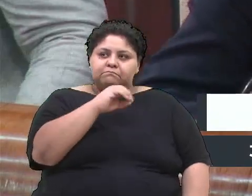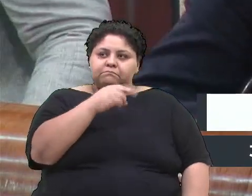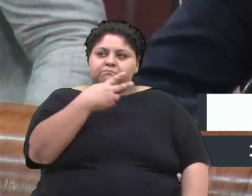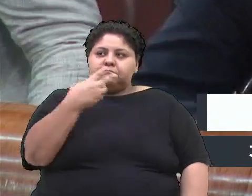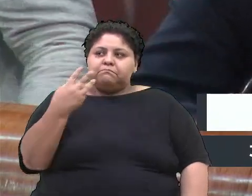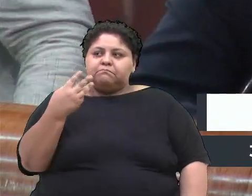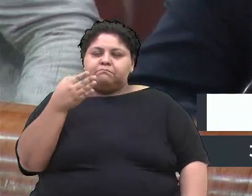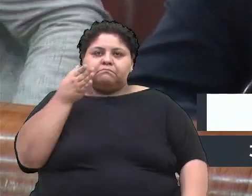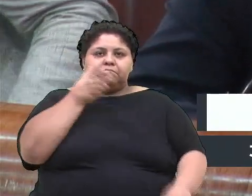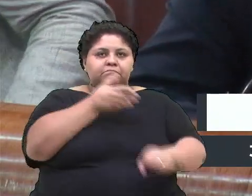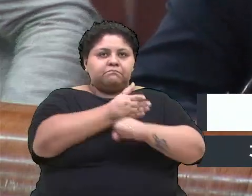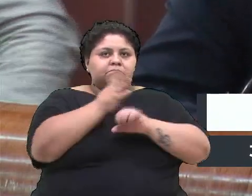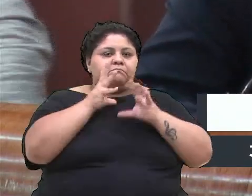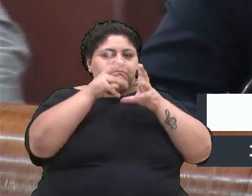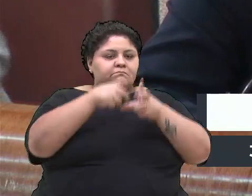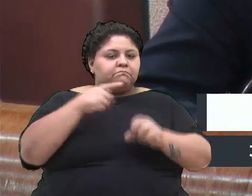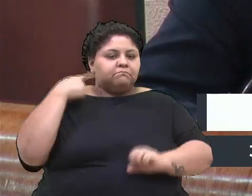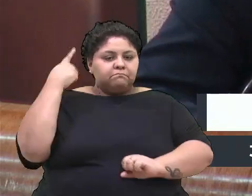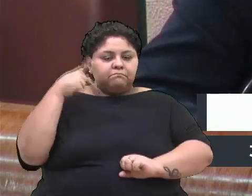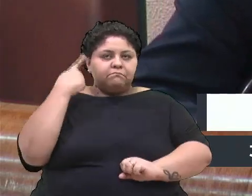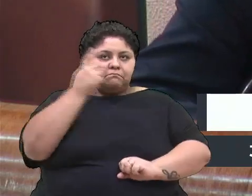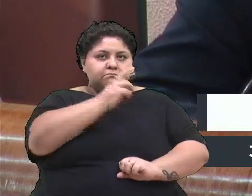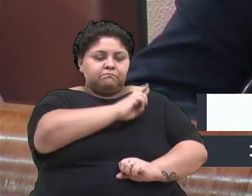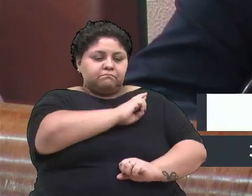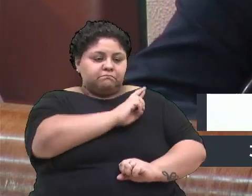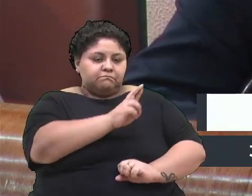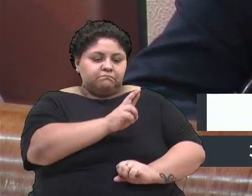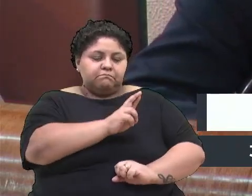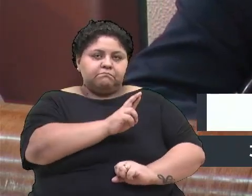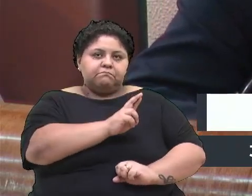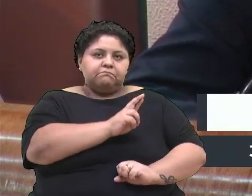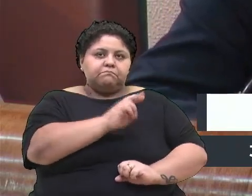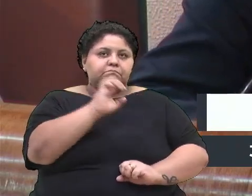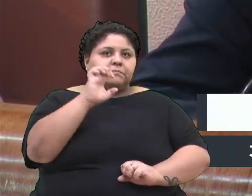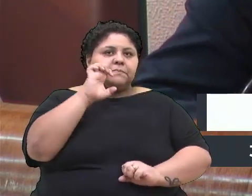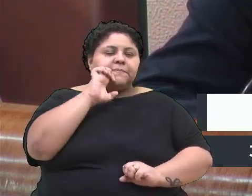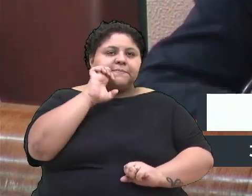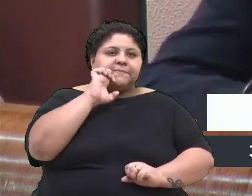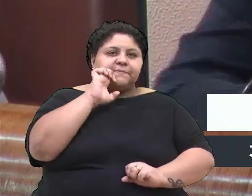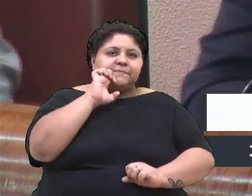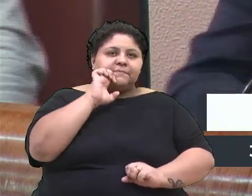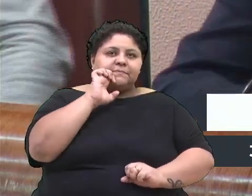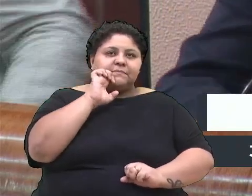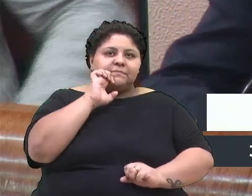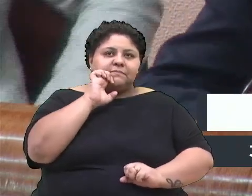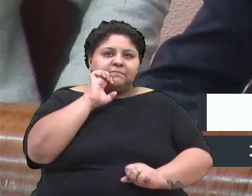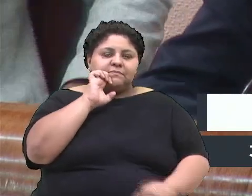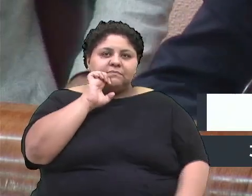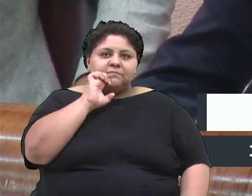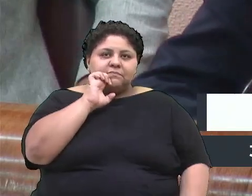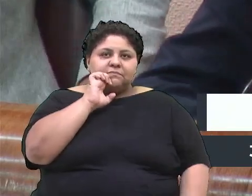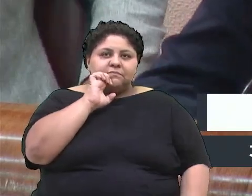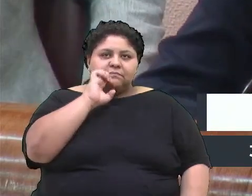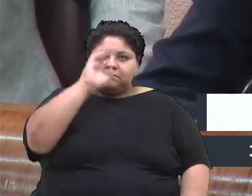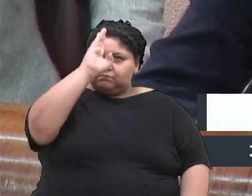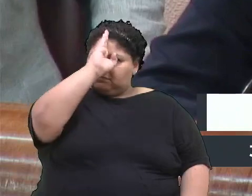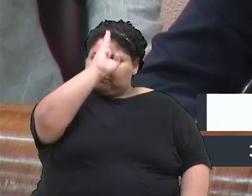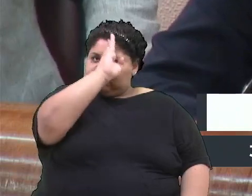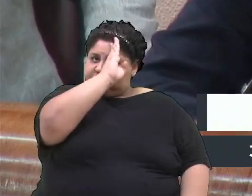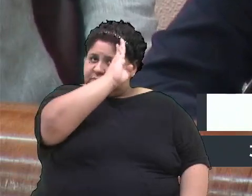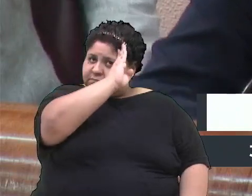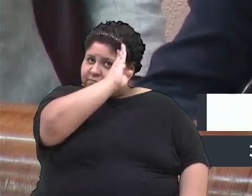24/2023 foi aprovado por unanimidade com representações Estela Moradim e Adriano Bressan.